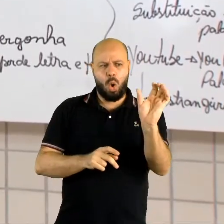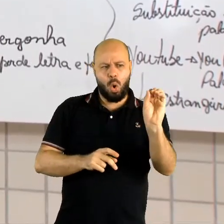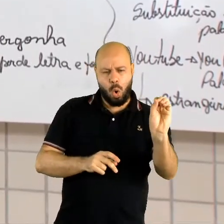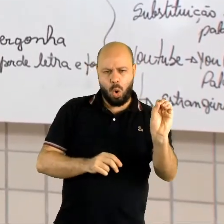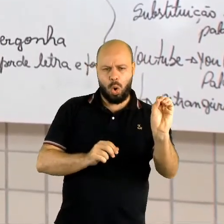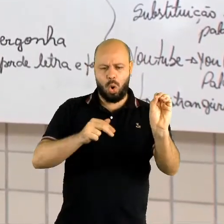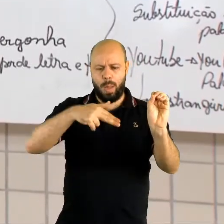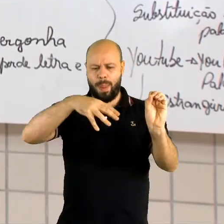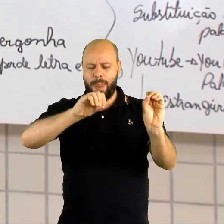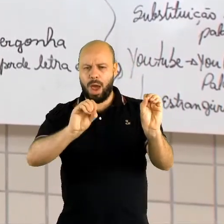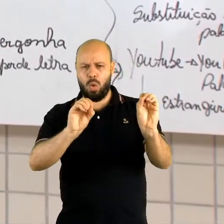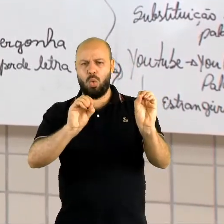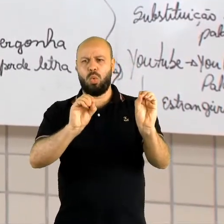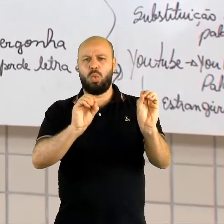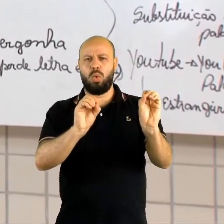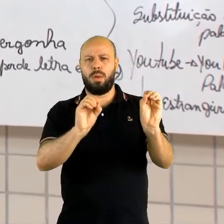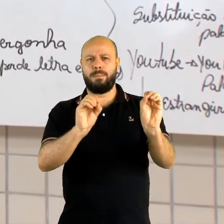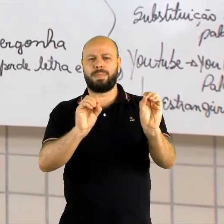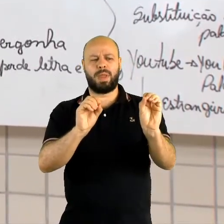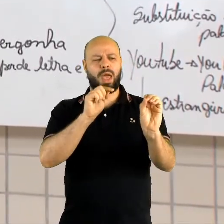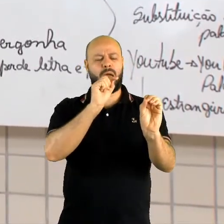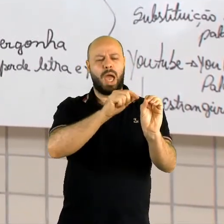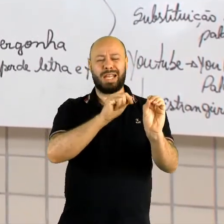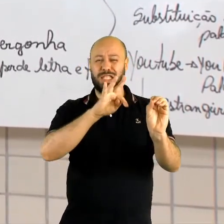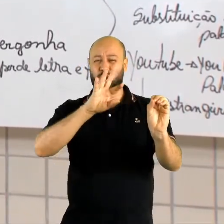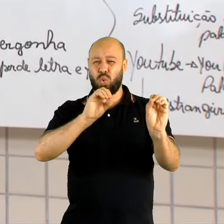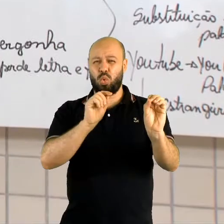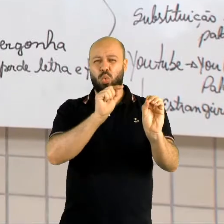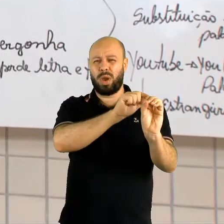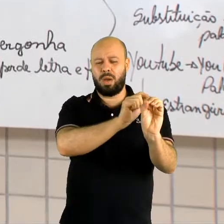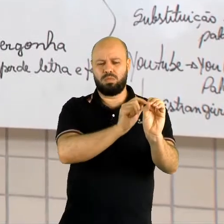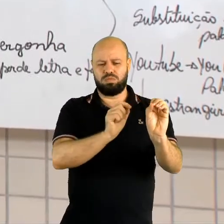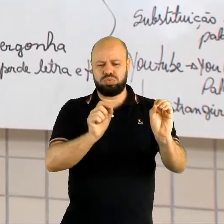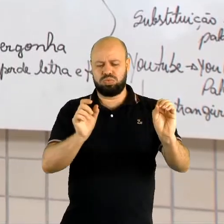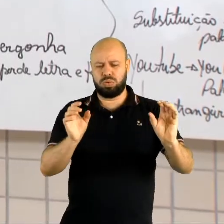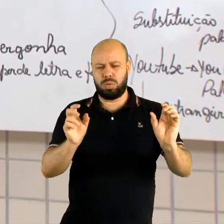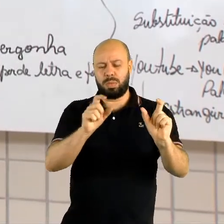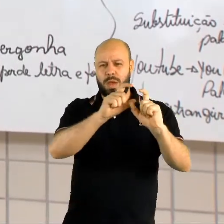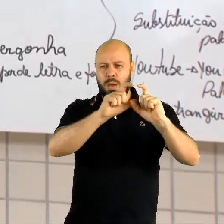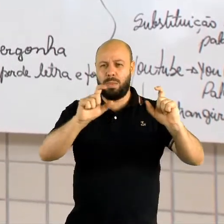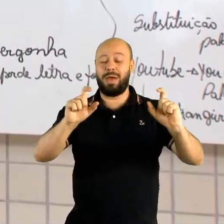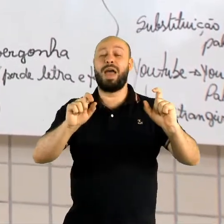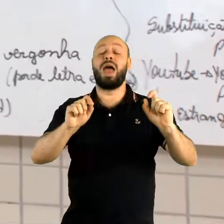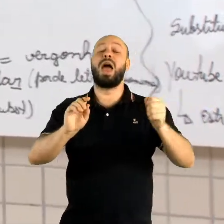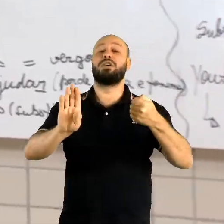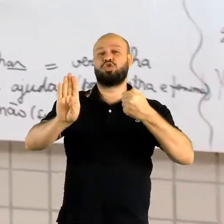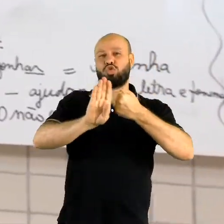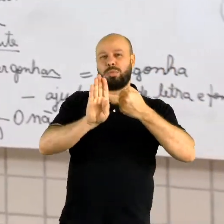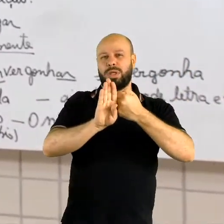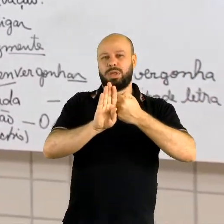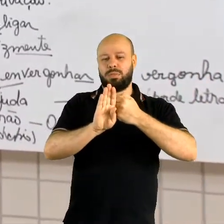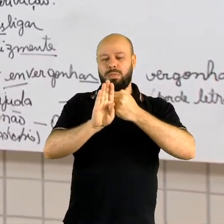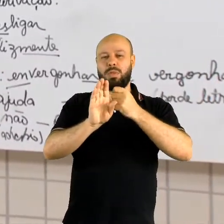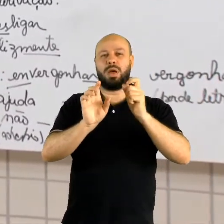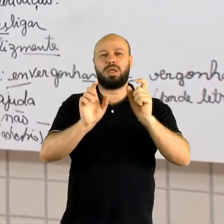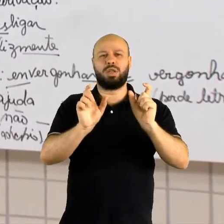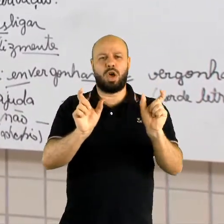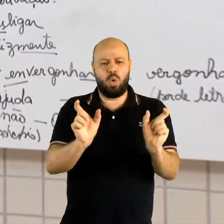coloquei aqui o artigo na frente, então ele já se tornou o quê? Um substantivo. Então mudou a sua